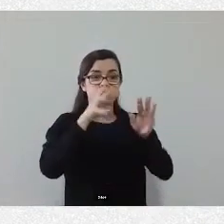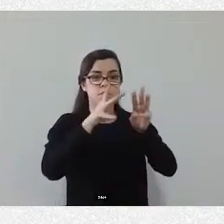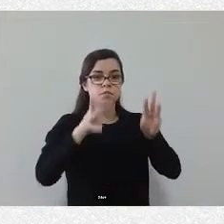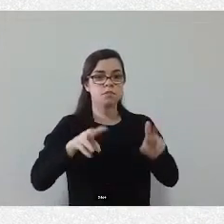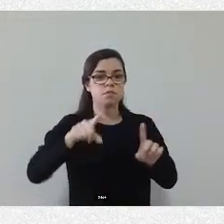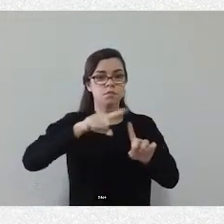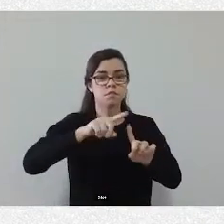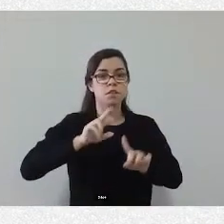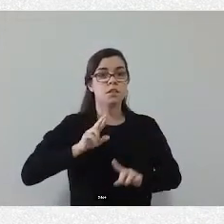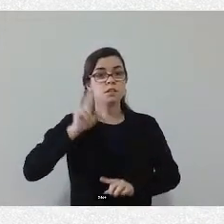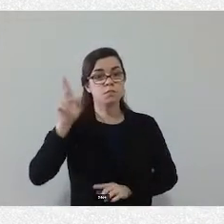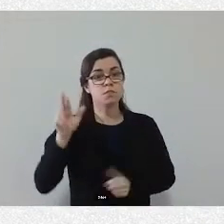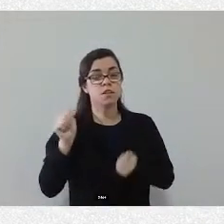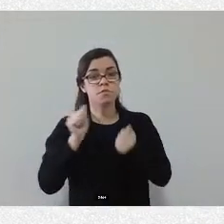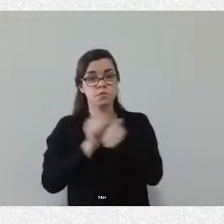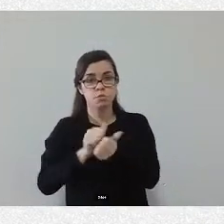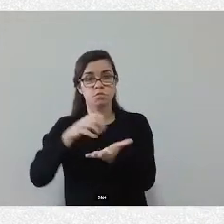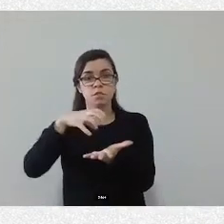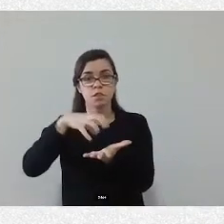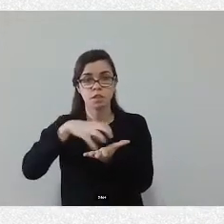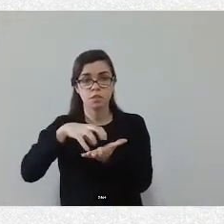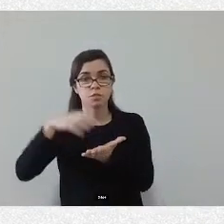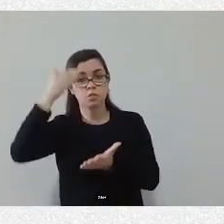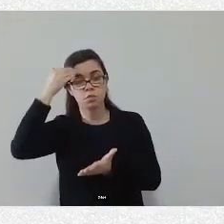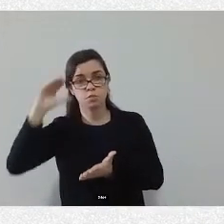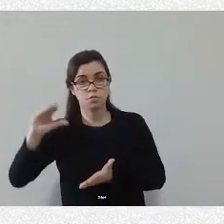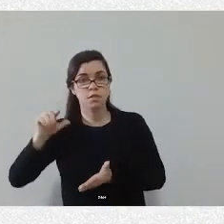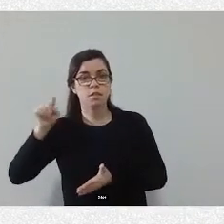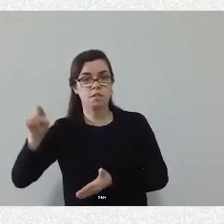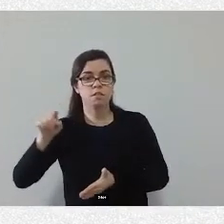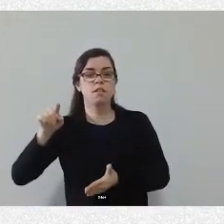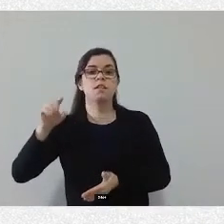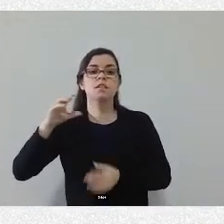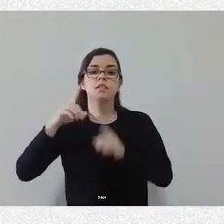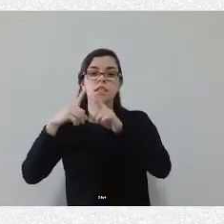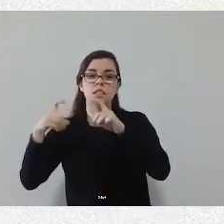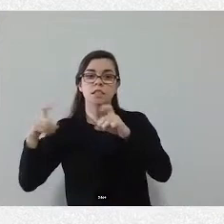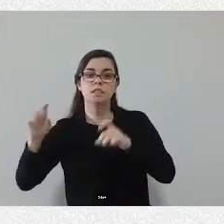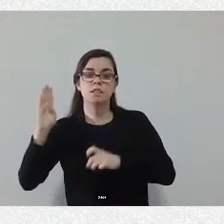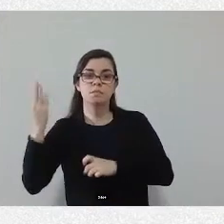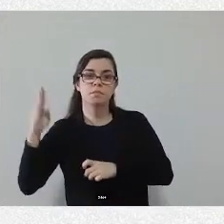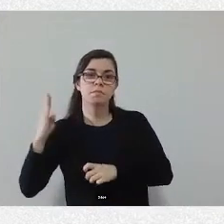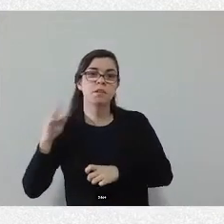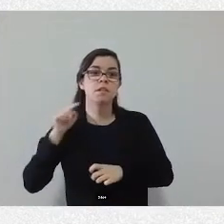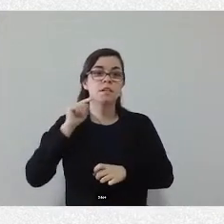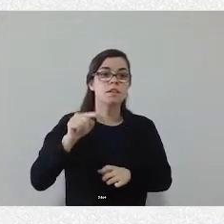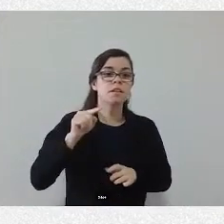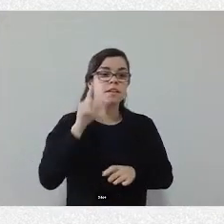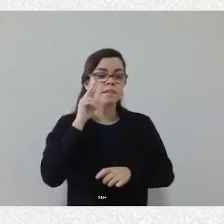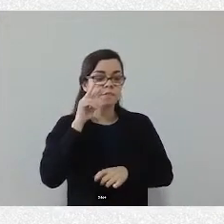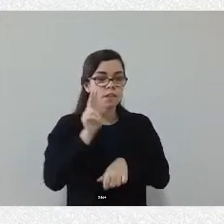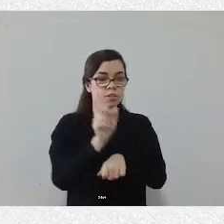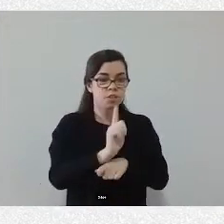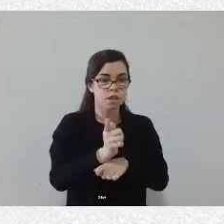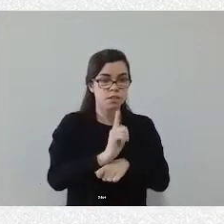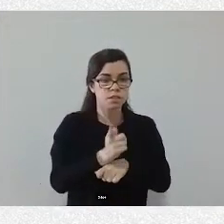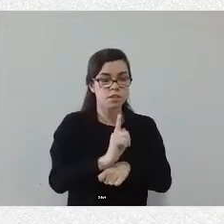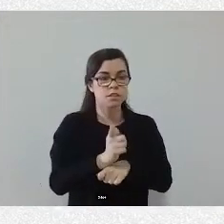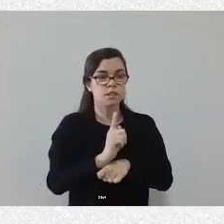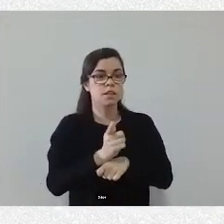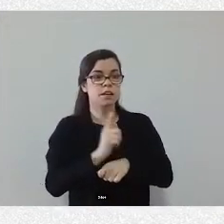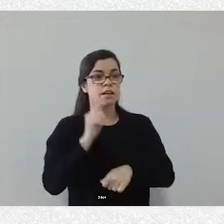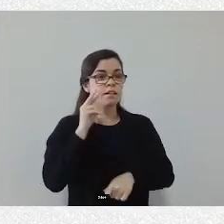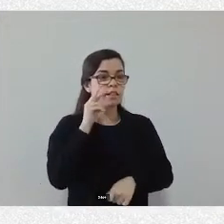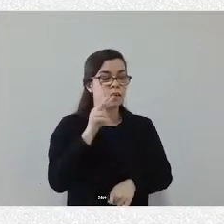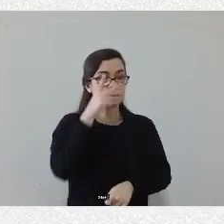ciências biológicas em Curitiba, para realizar o gerenciamento das amostras que forem positivas para coronavírus,